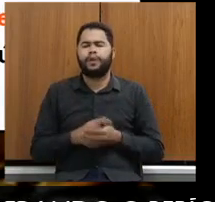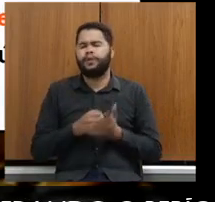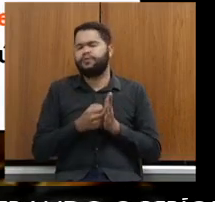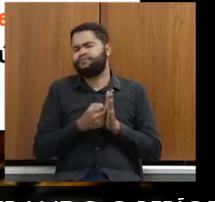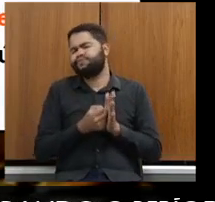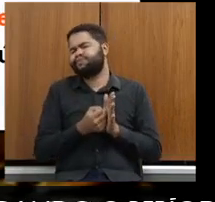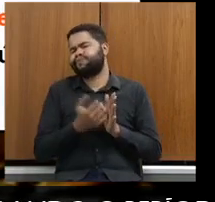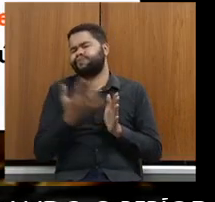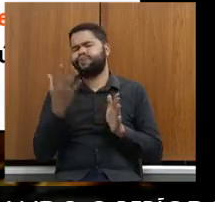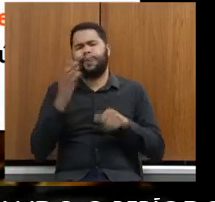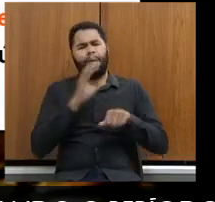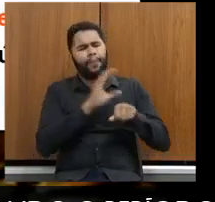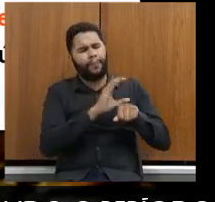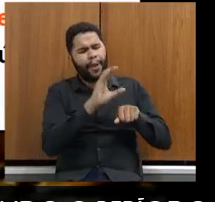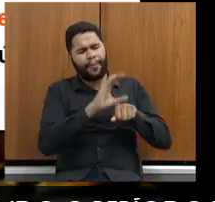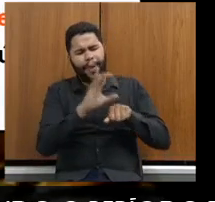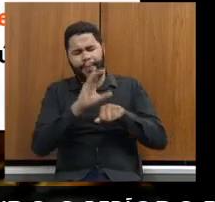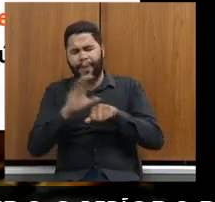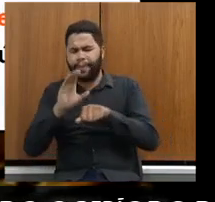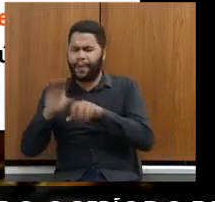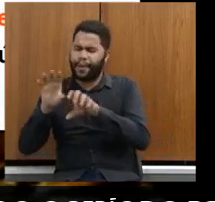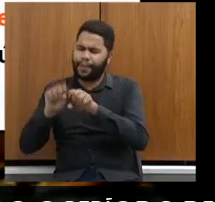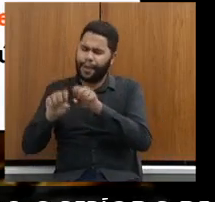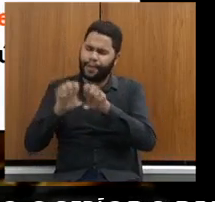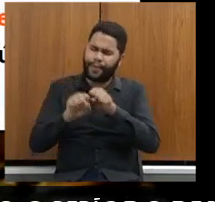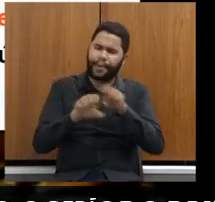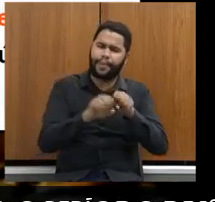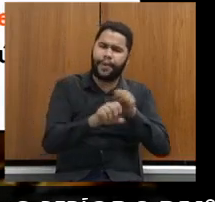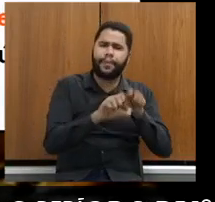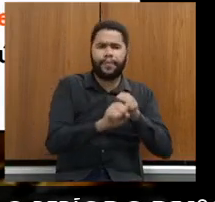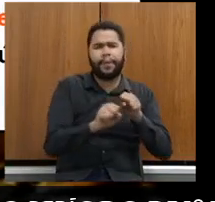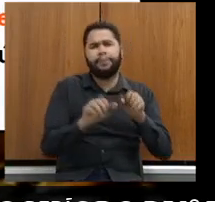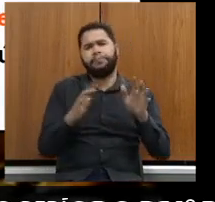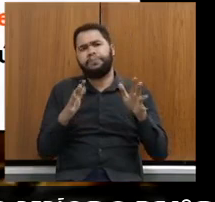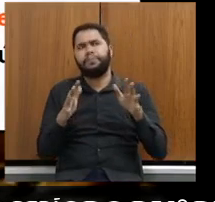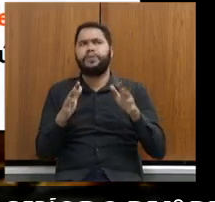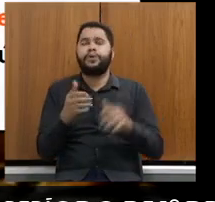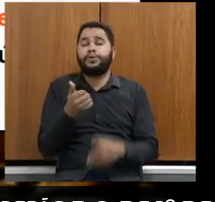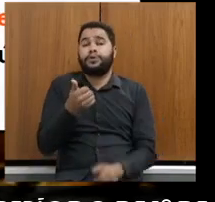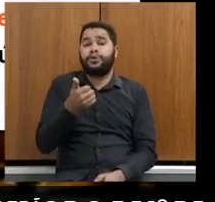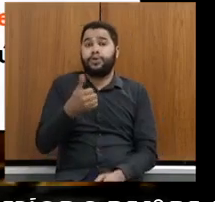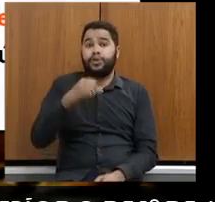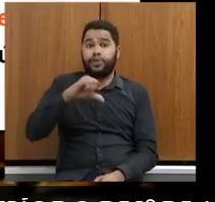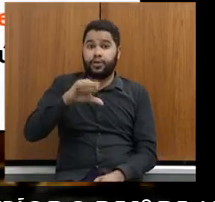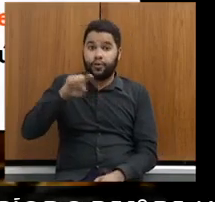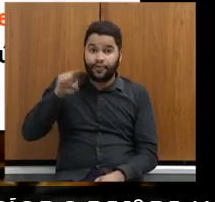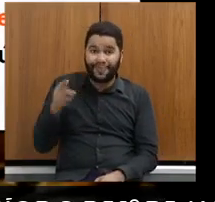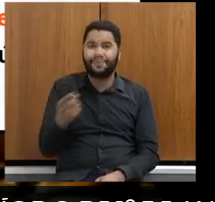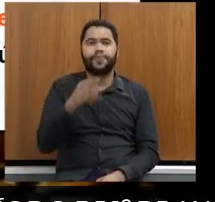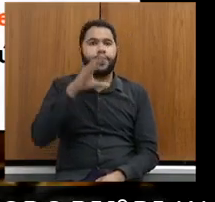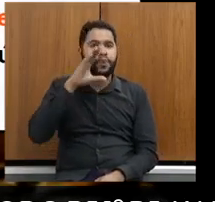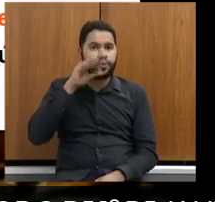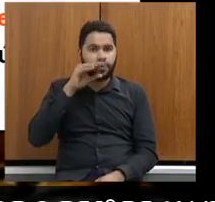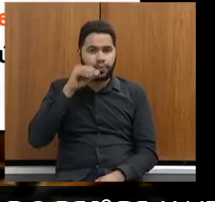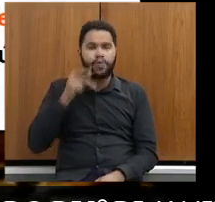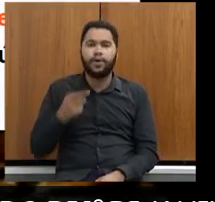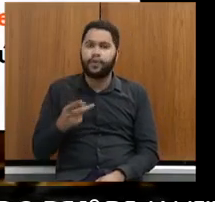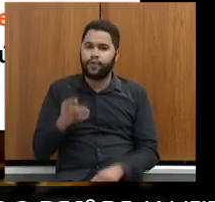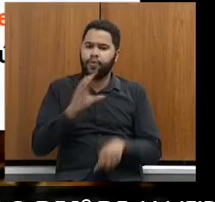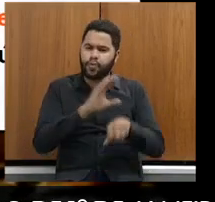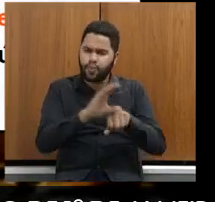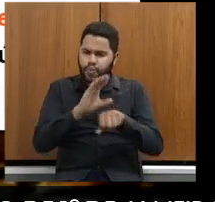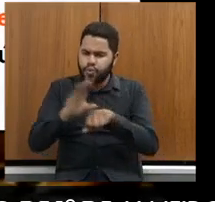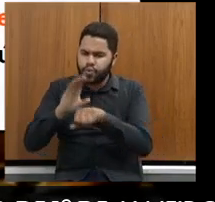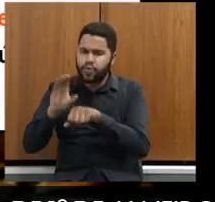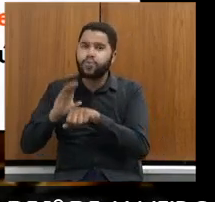inúmeros cursos de capacitação Então já foram realizados por aproximadamente 19 mil servidores então é um número assim bem bem